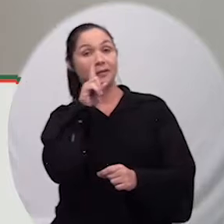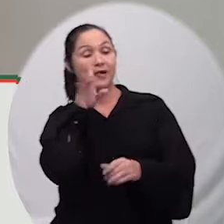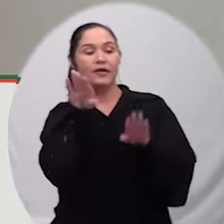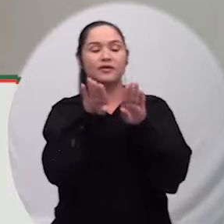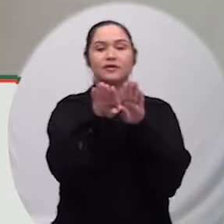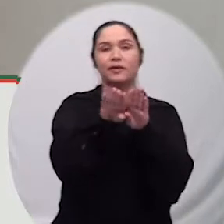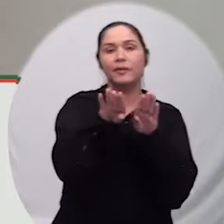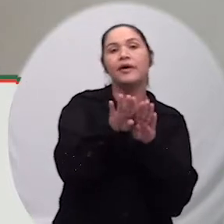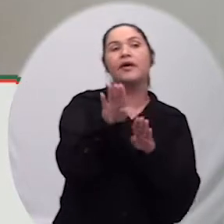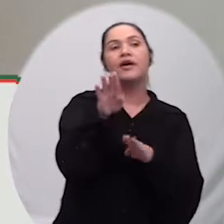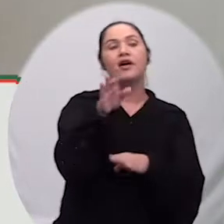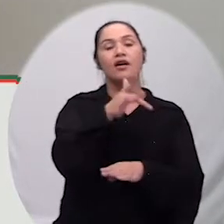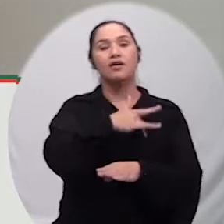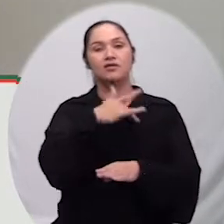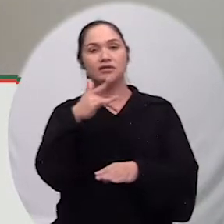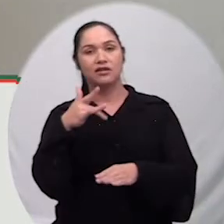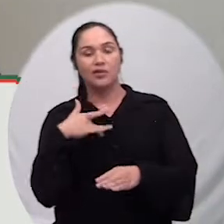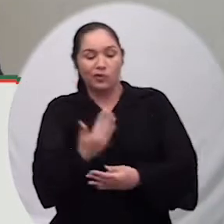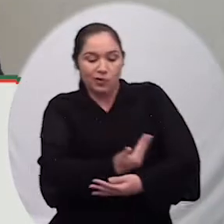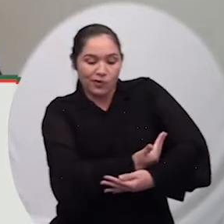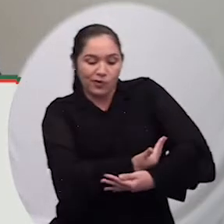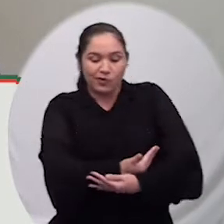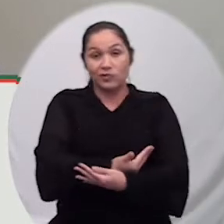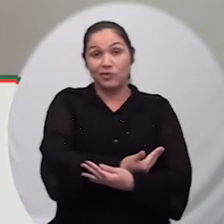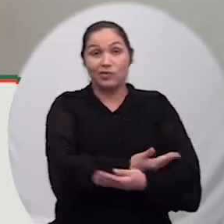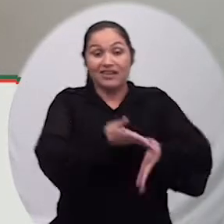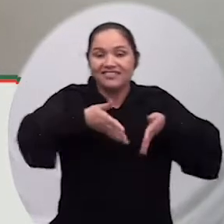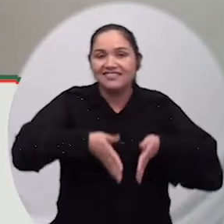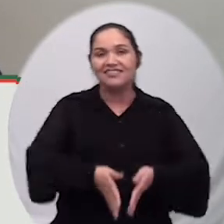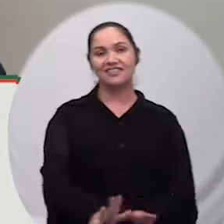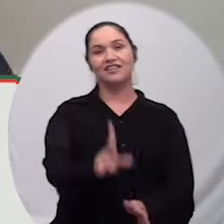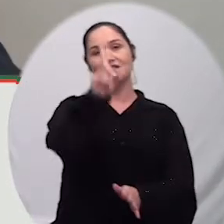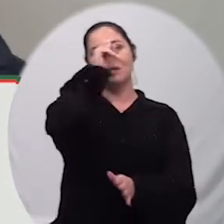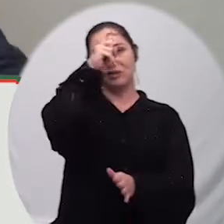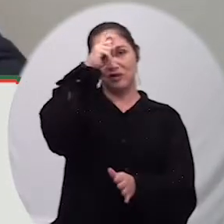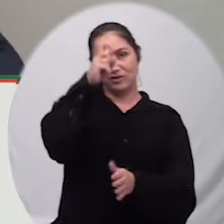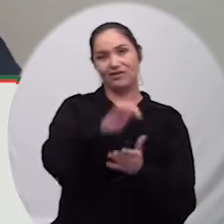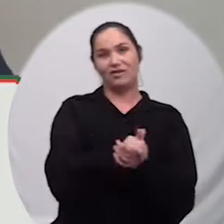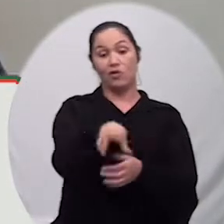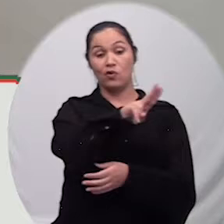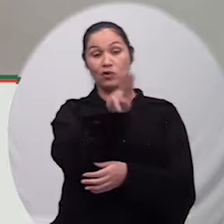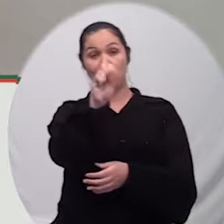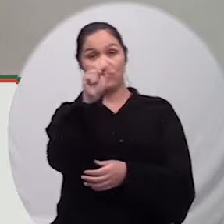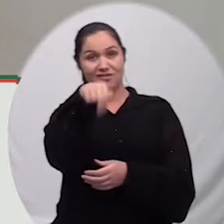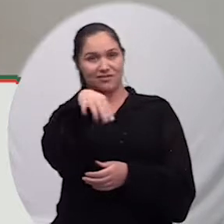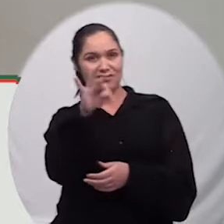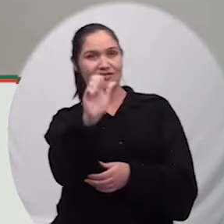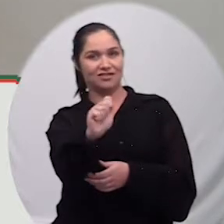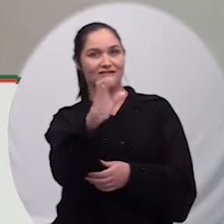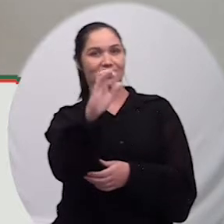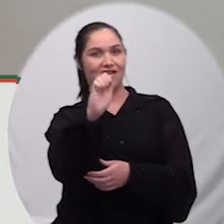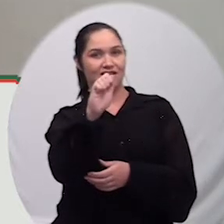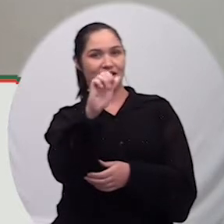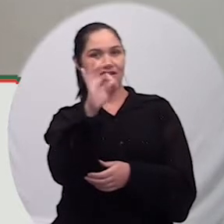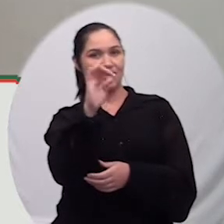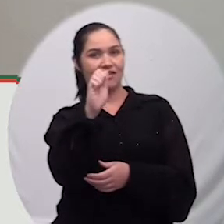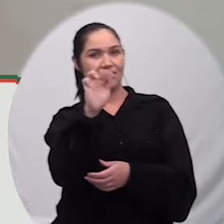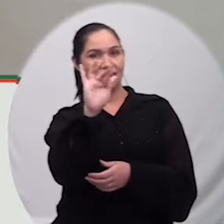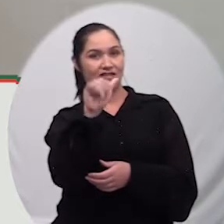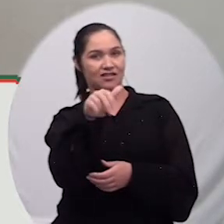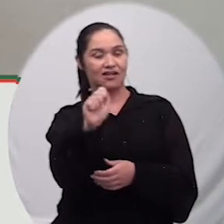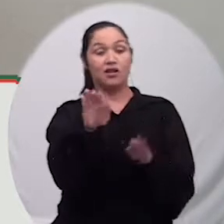das mães que vão ter os seus bebês, dos bebês que vão nascer lá. Até foi adquirido também uma torre de fazer